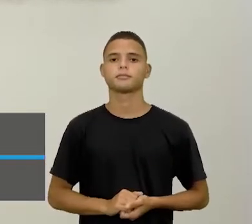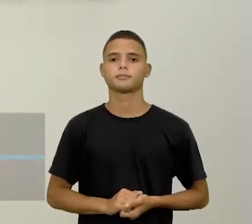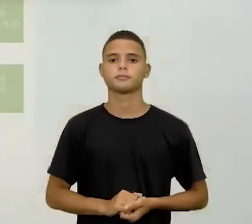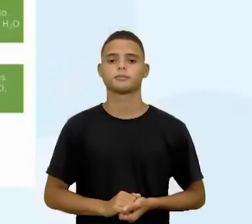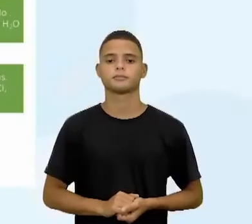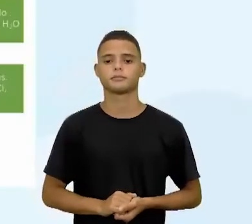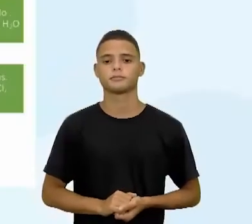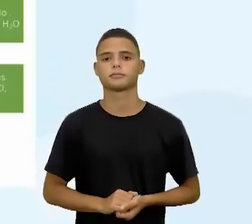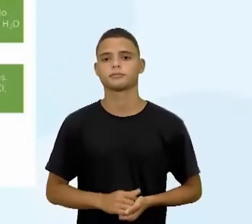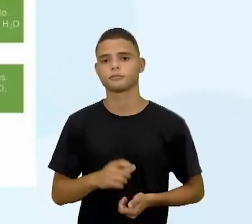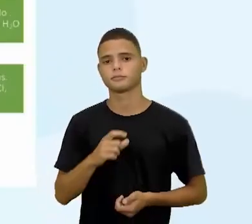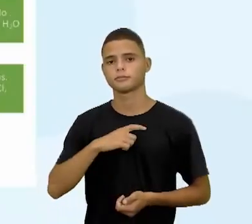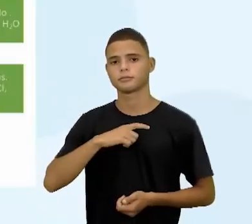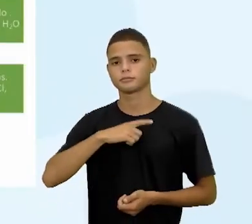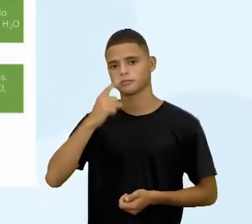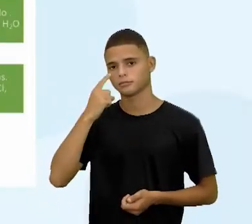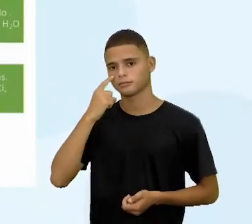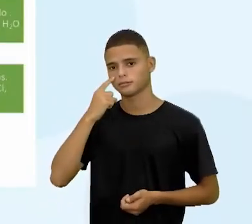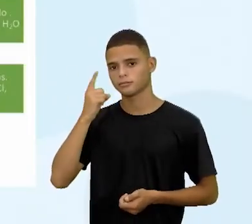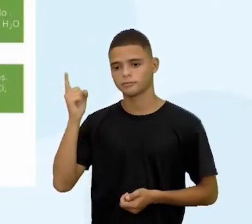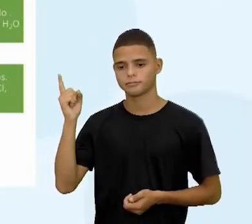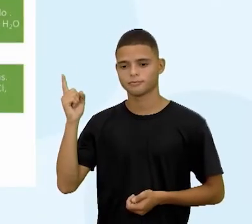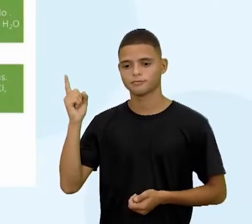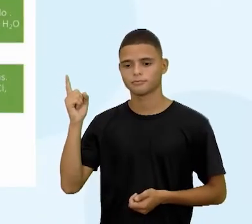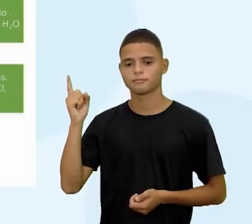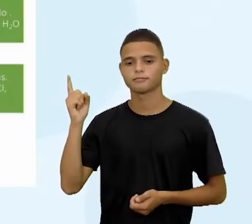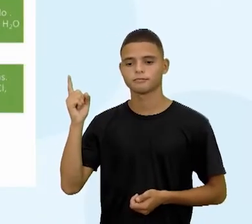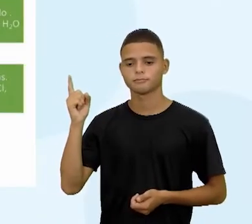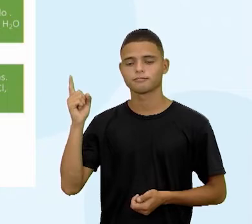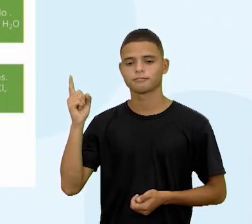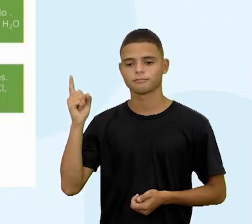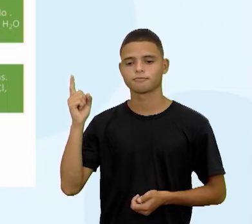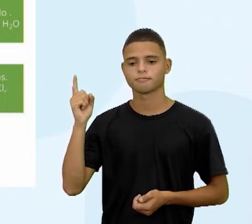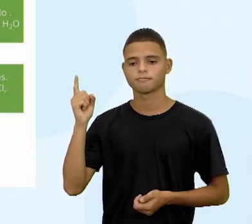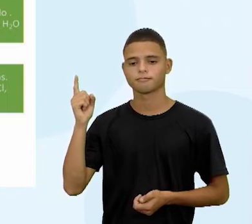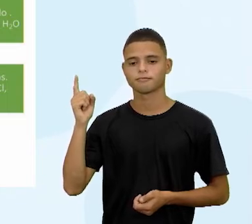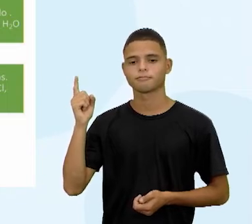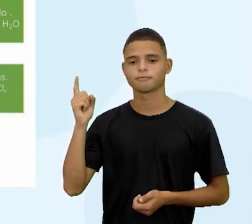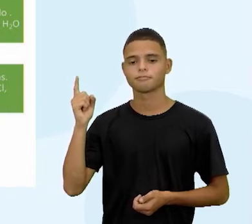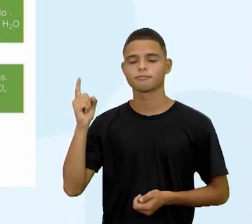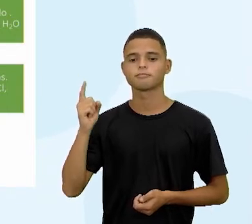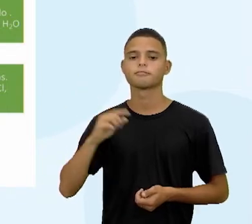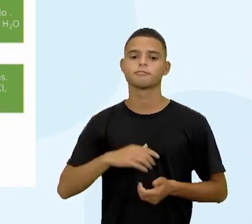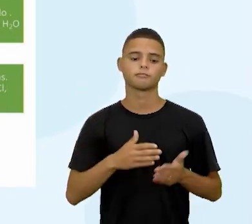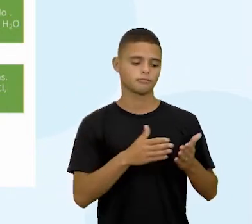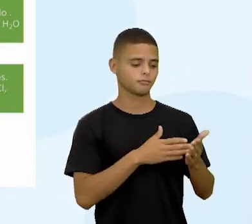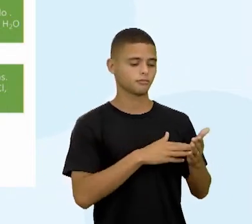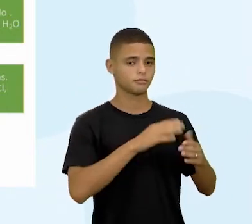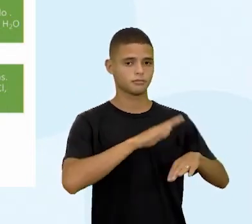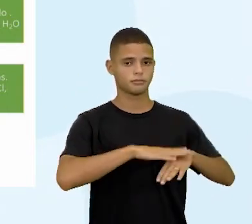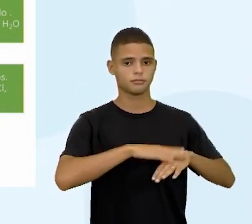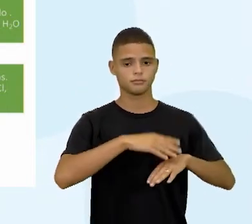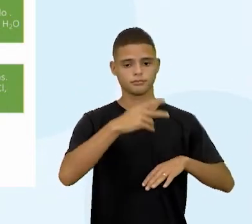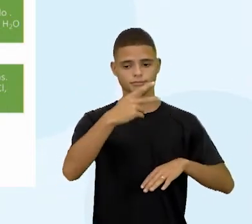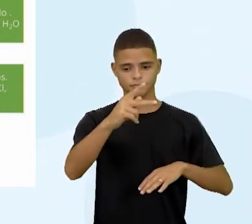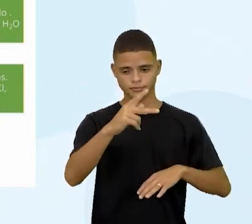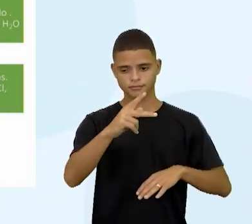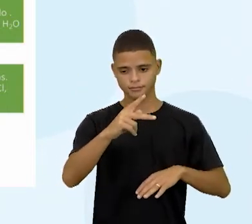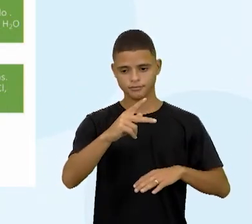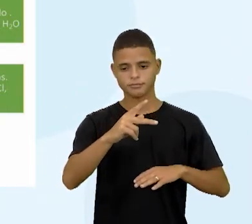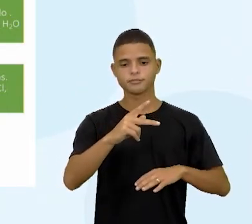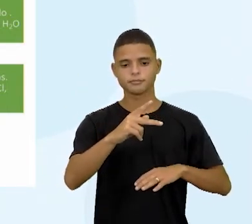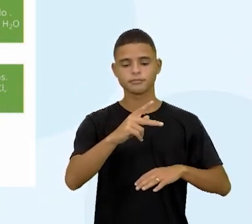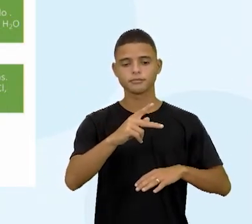Então aqui eu trouxe para vocês, isso tem no material de vocês, tem na apostila de vocês, é um